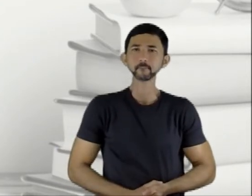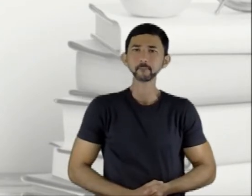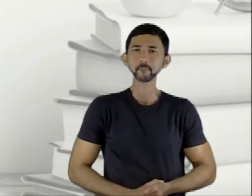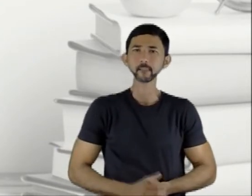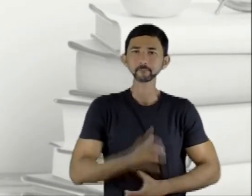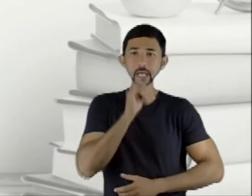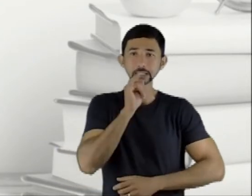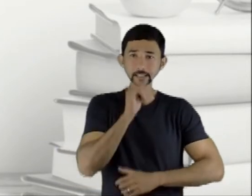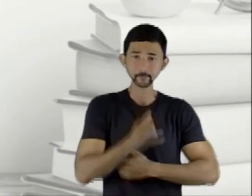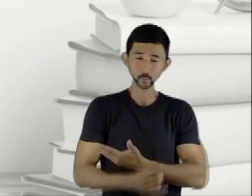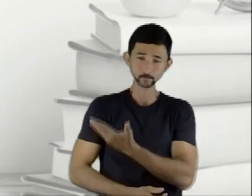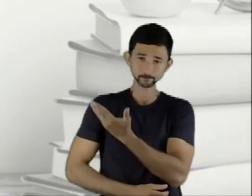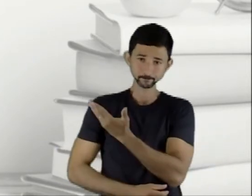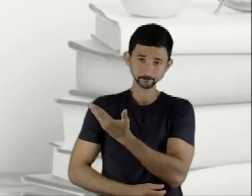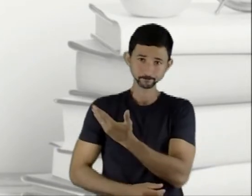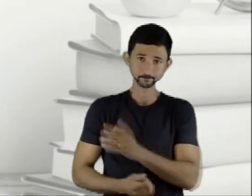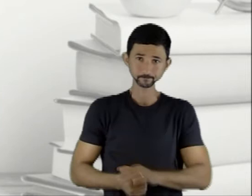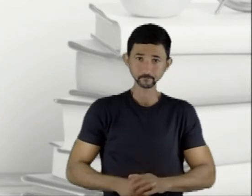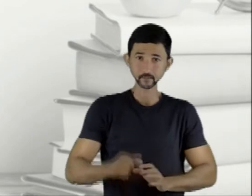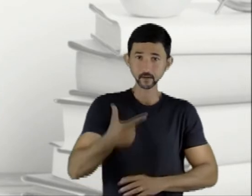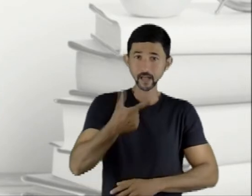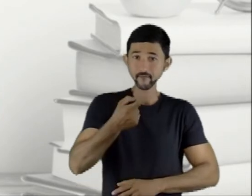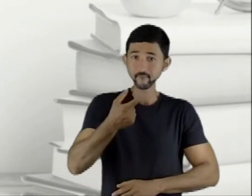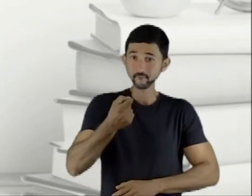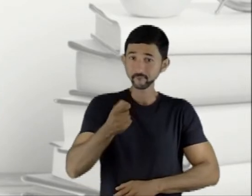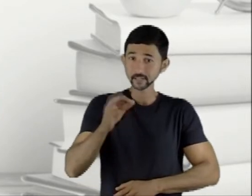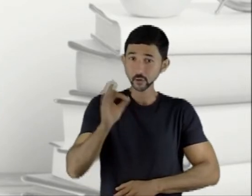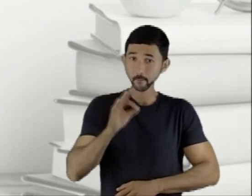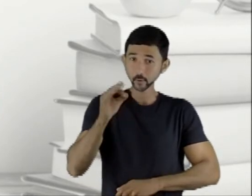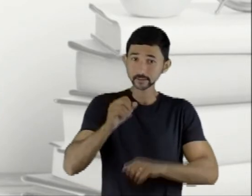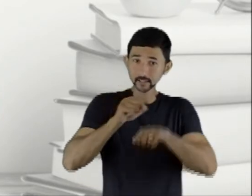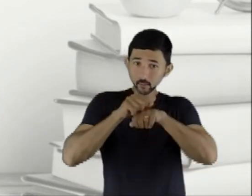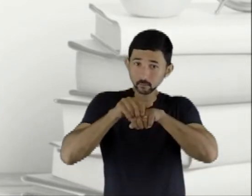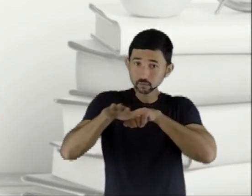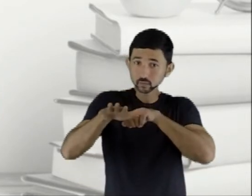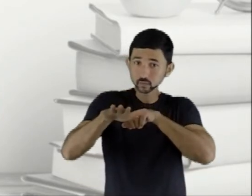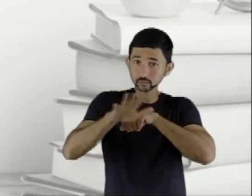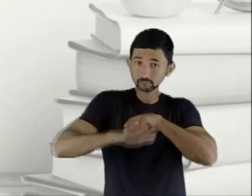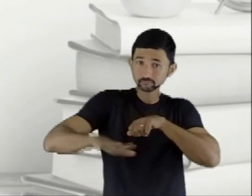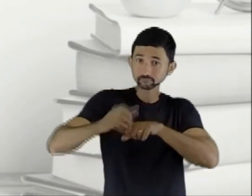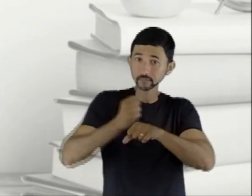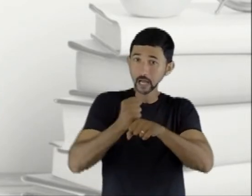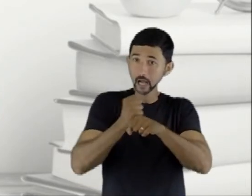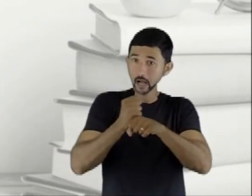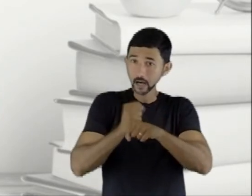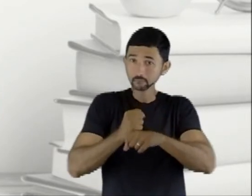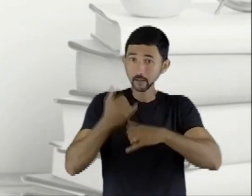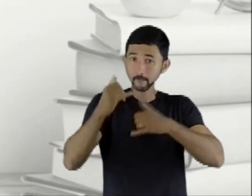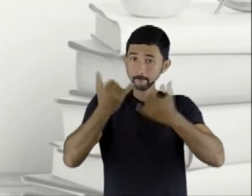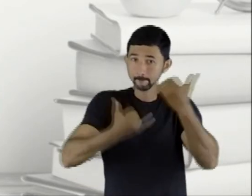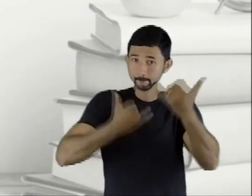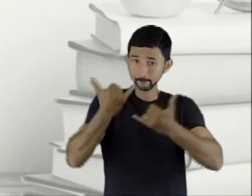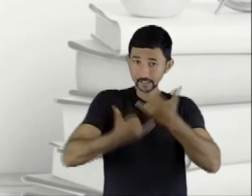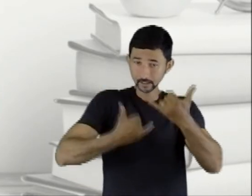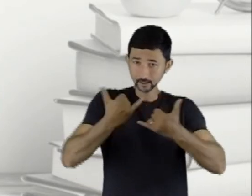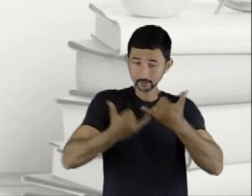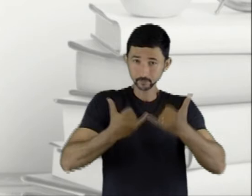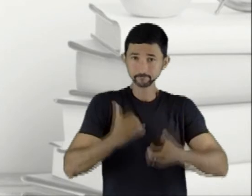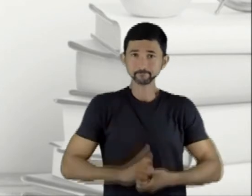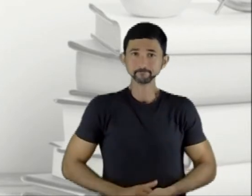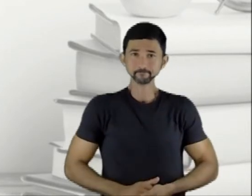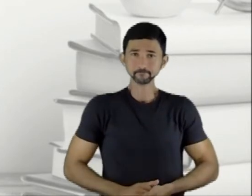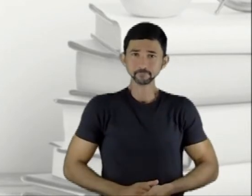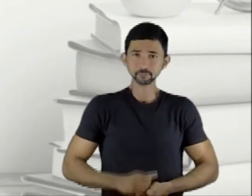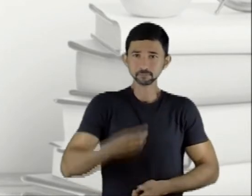Então, observa, 20% da exportação anual corresponde a brinquedos, 30%